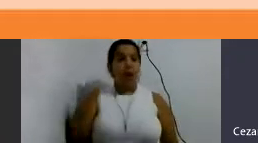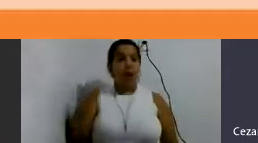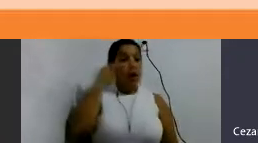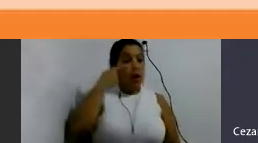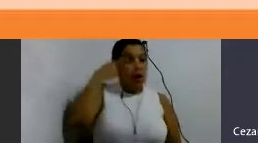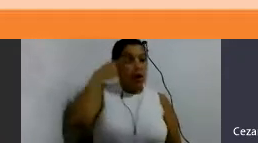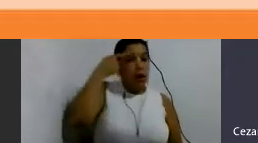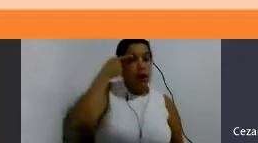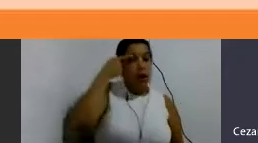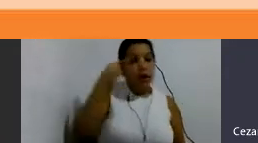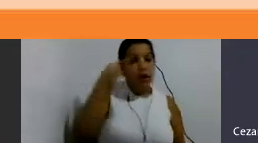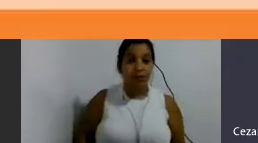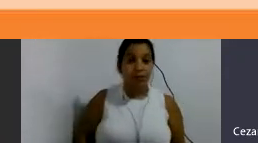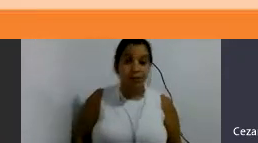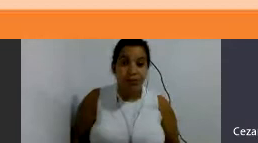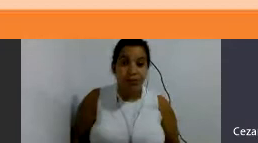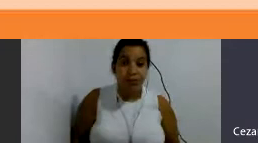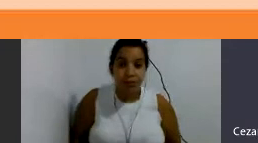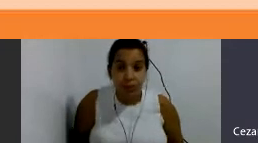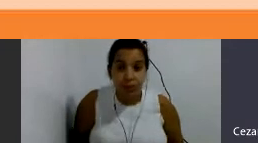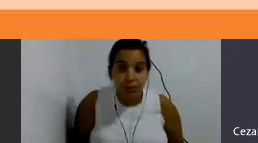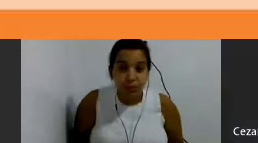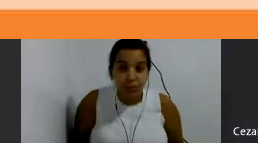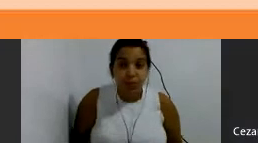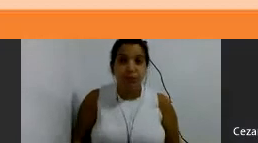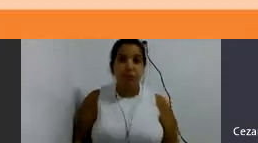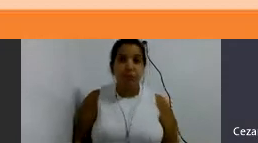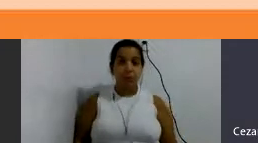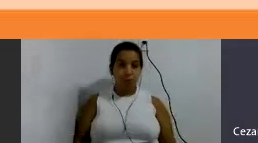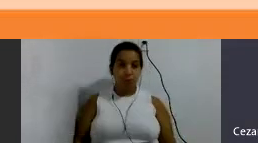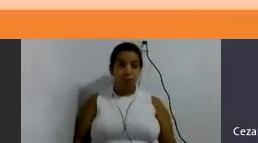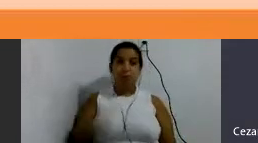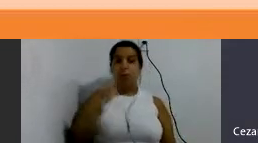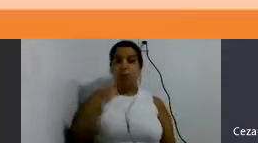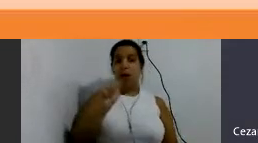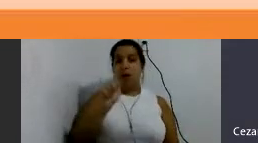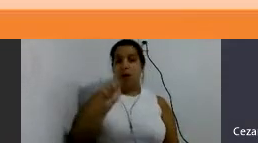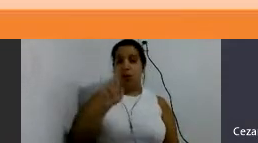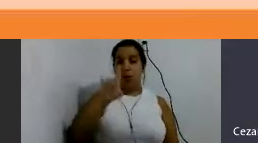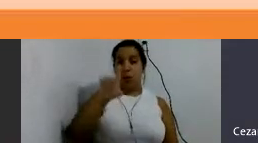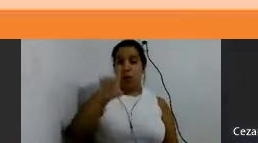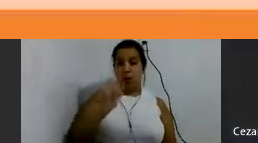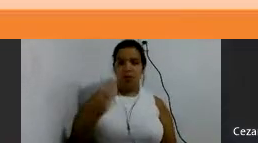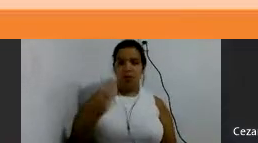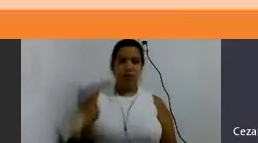inferior. Então, se a gente fala fase aguda, de onde que vem essa